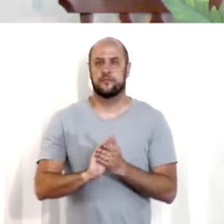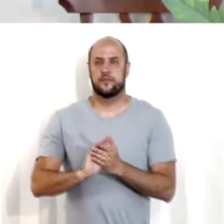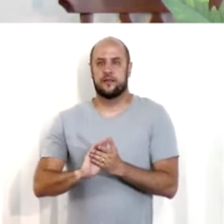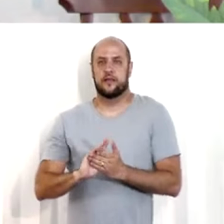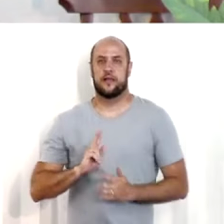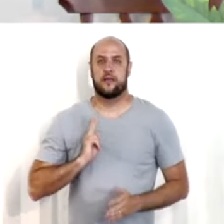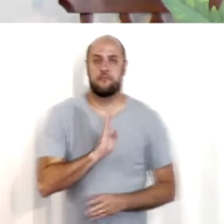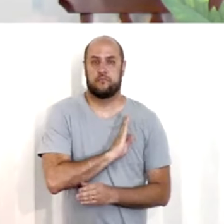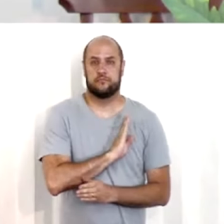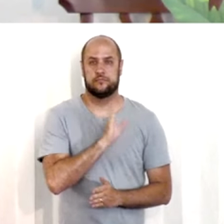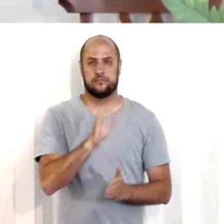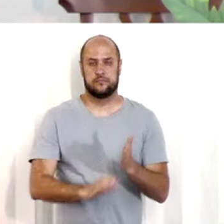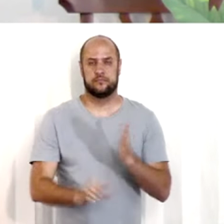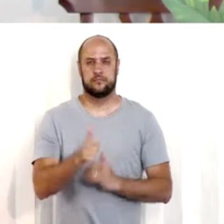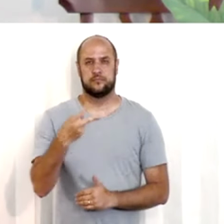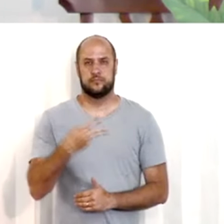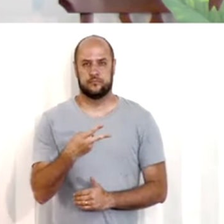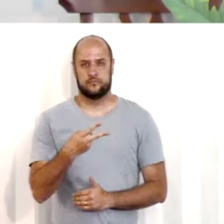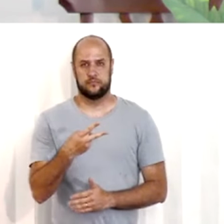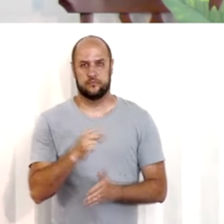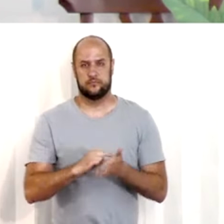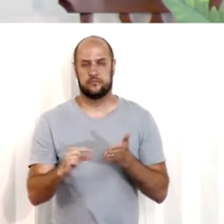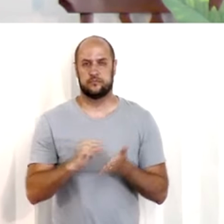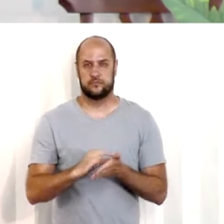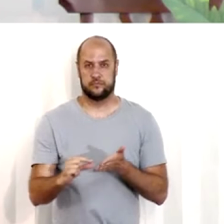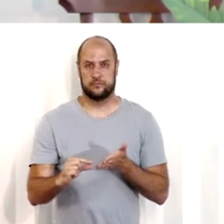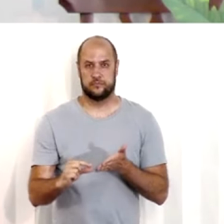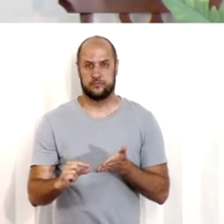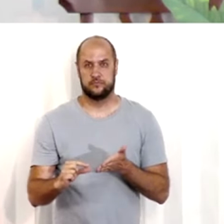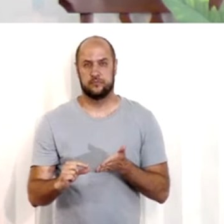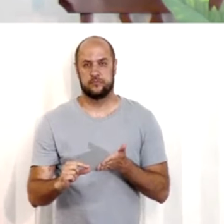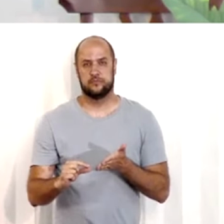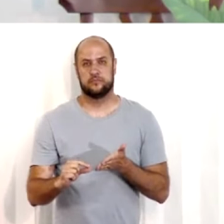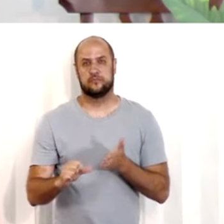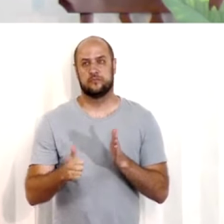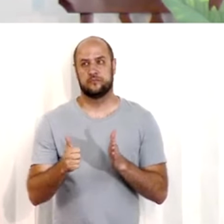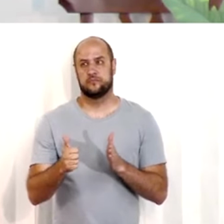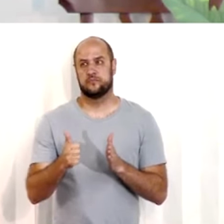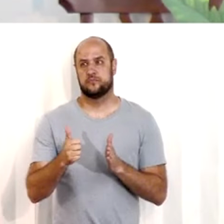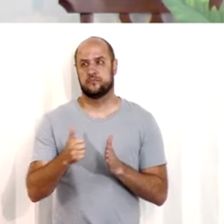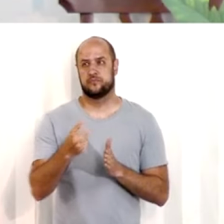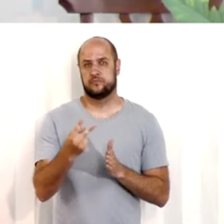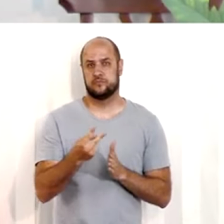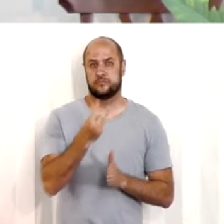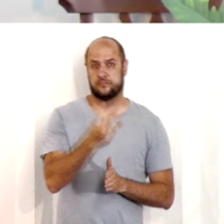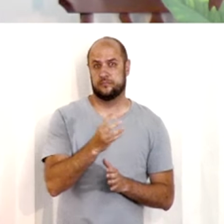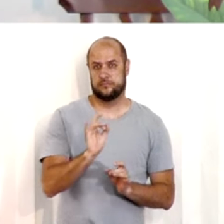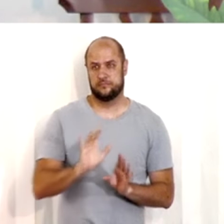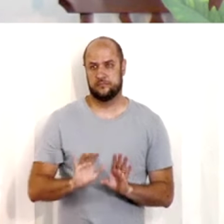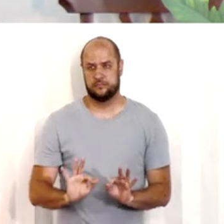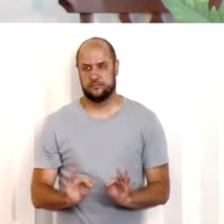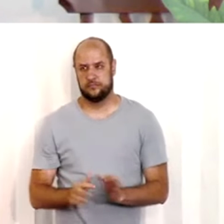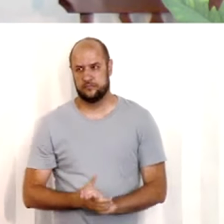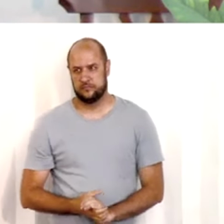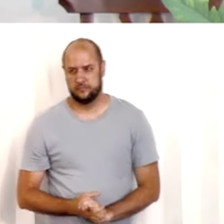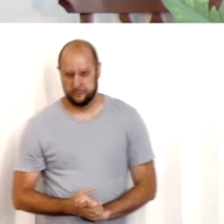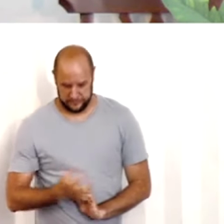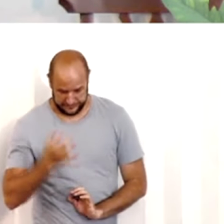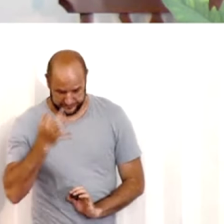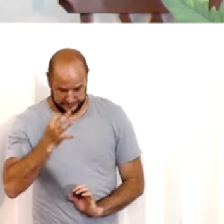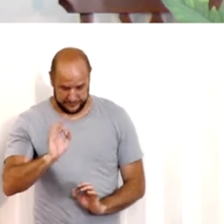no capítulo 12. Os versículos são o 1, o 2 e o 3. Certamente uma